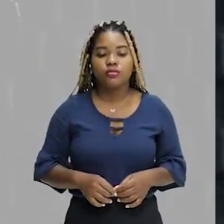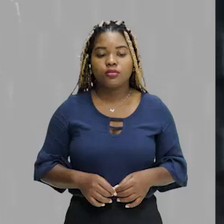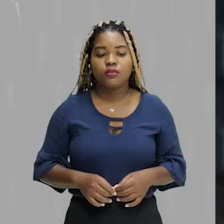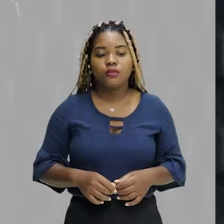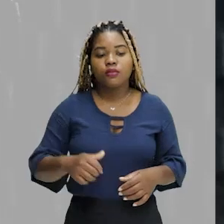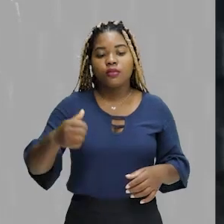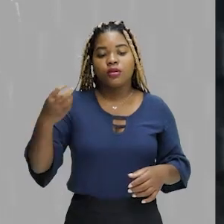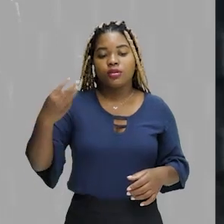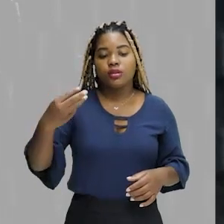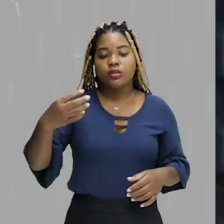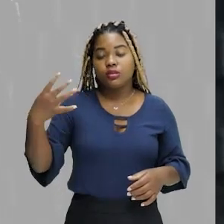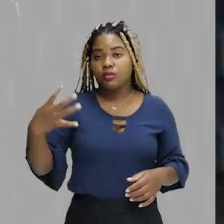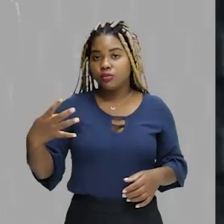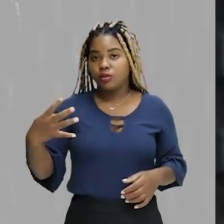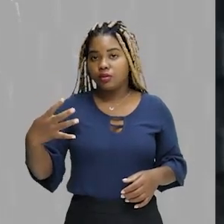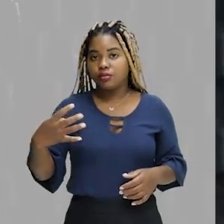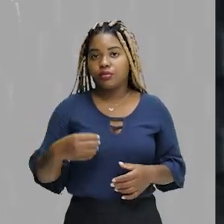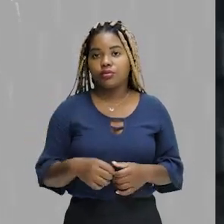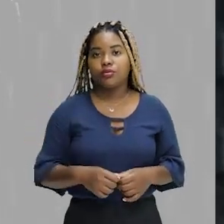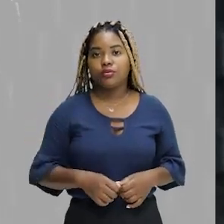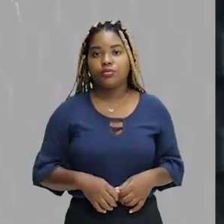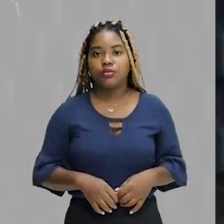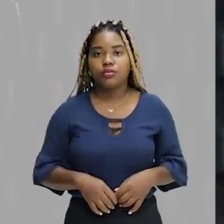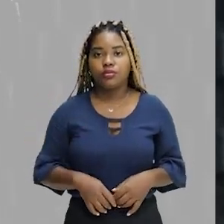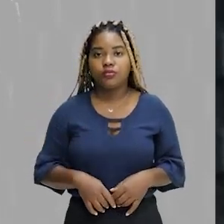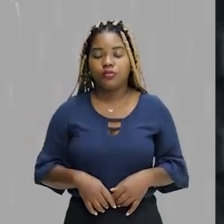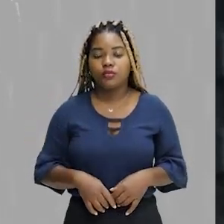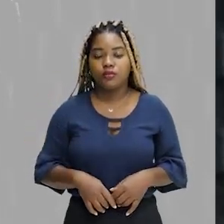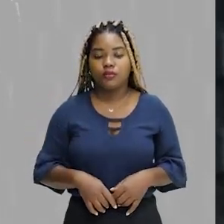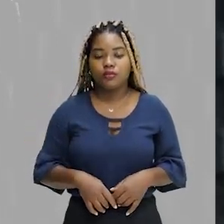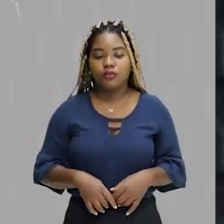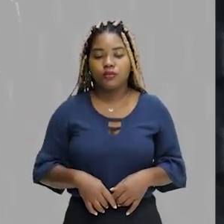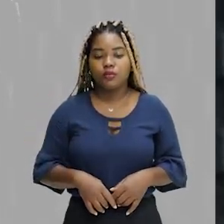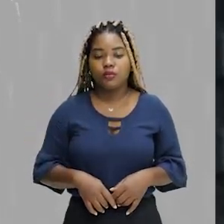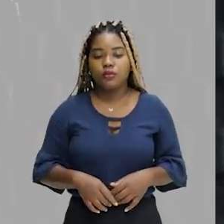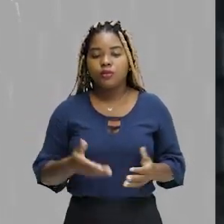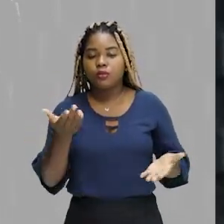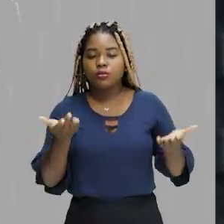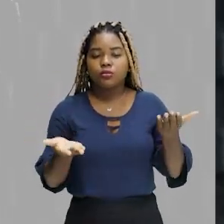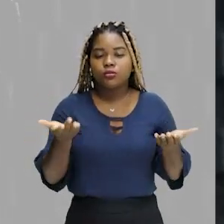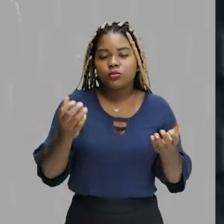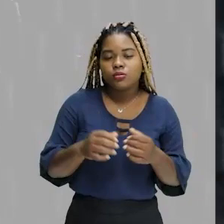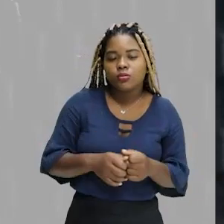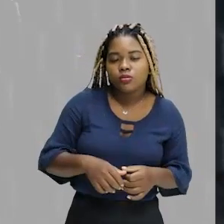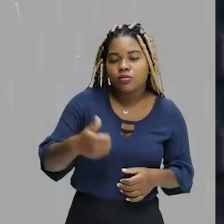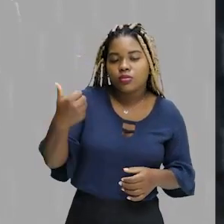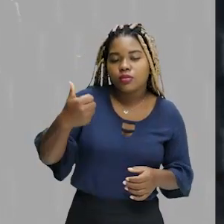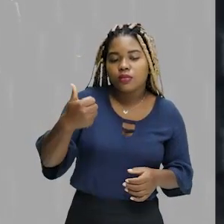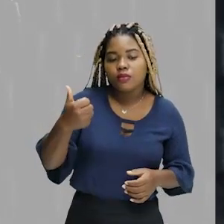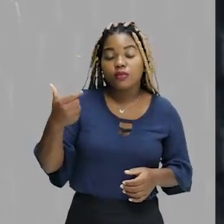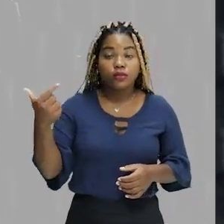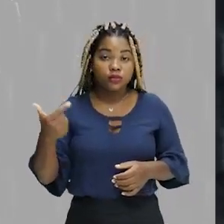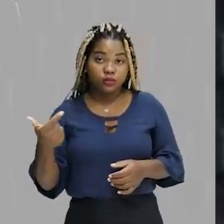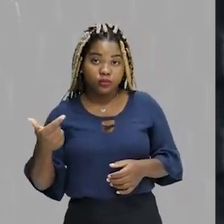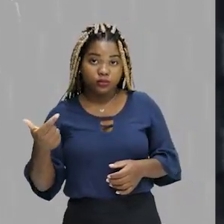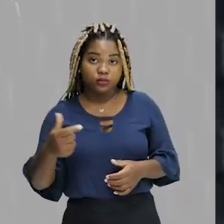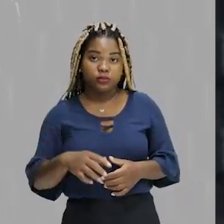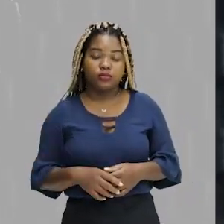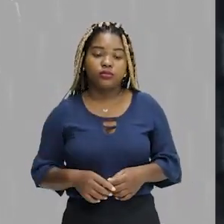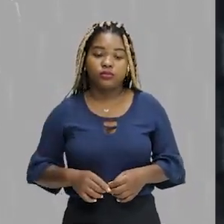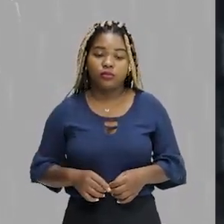e 2 e 3 e 4. Bom, vamos comparar o composto 1 com o composto